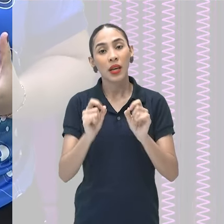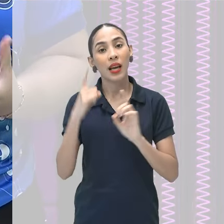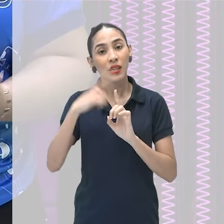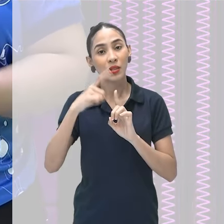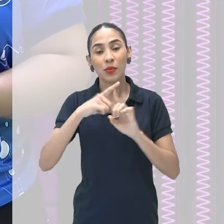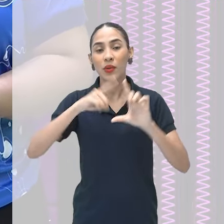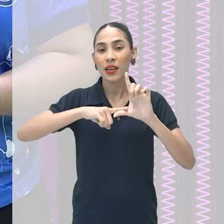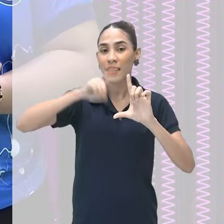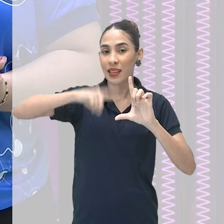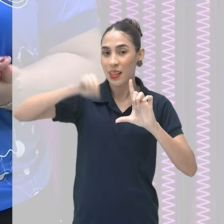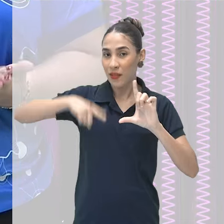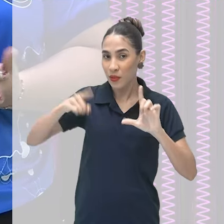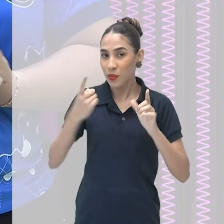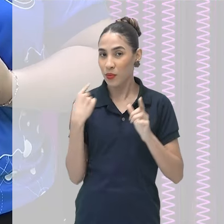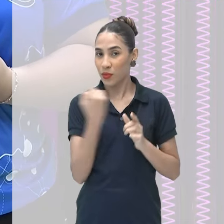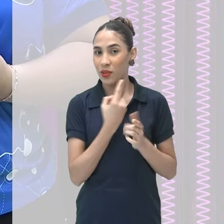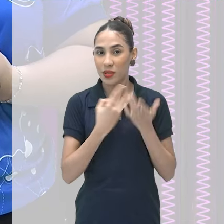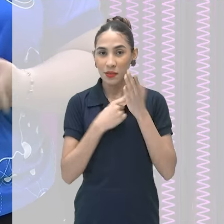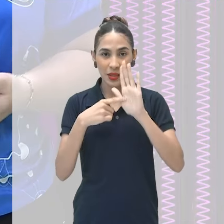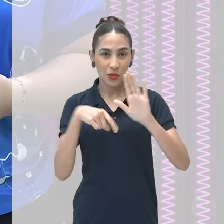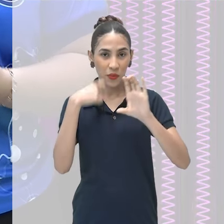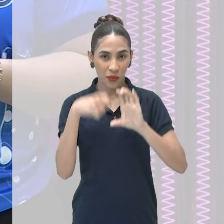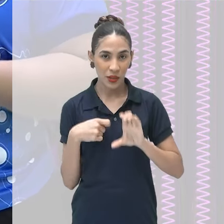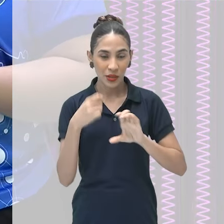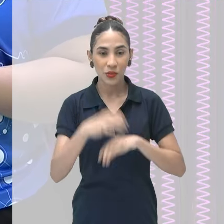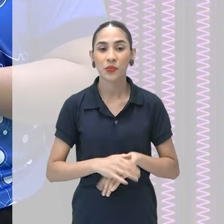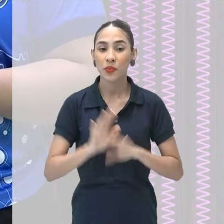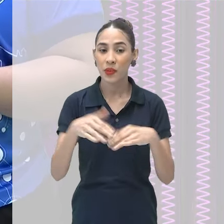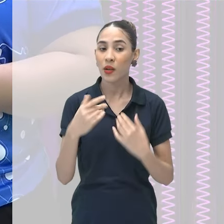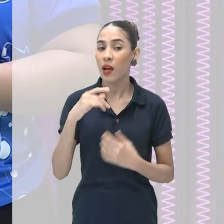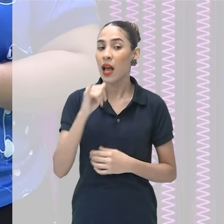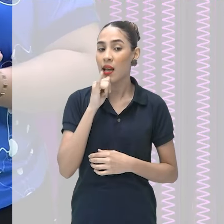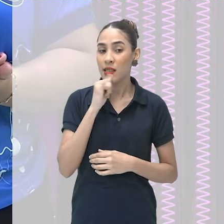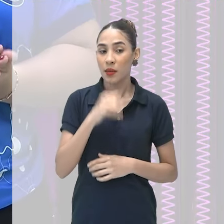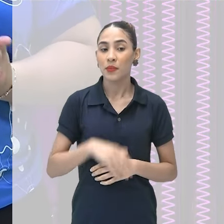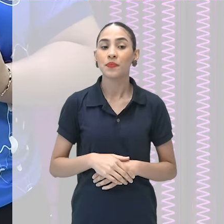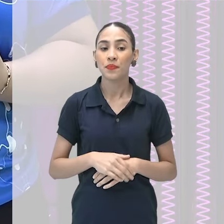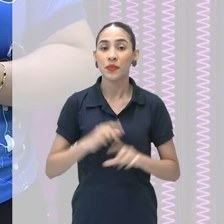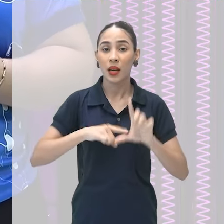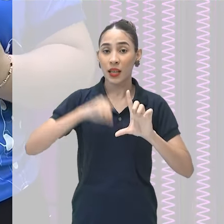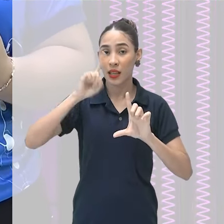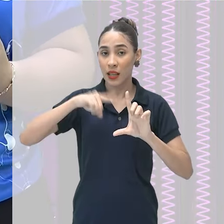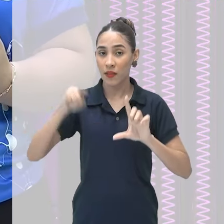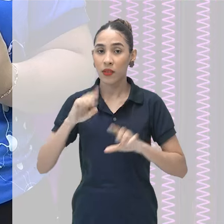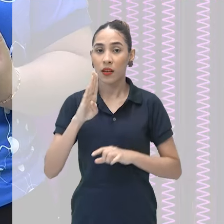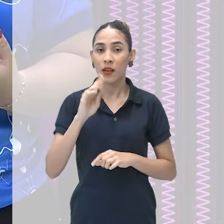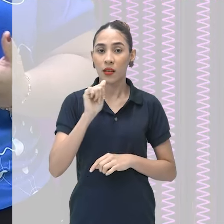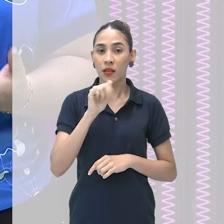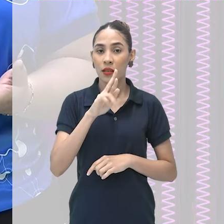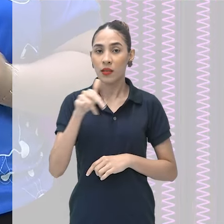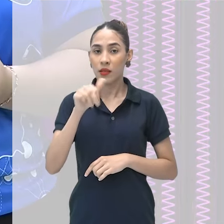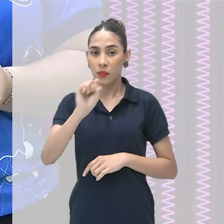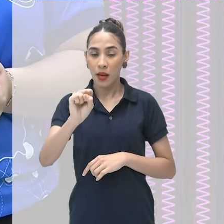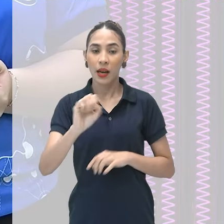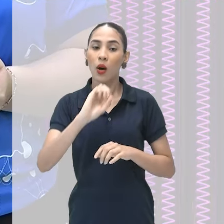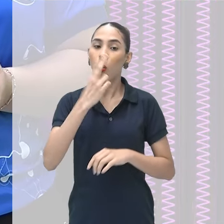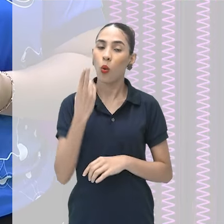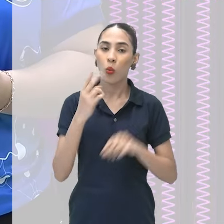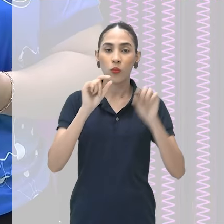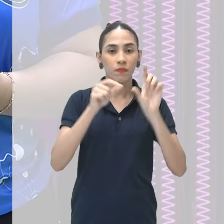de gráficos, né, que a gente apresentou durante o vídeo. Então, nós temos aqui os gráficos, o gráfico de barras, né, ou